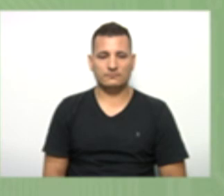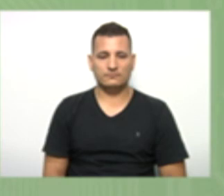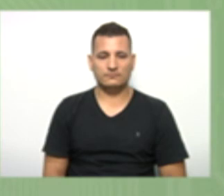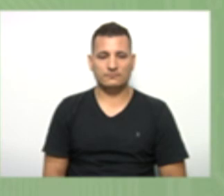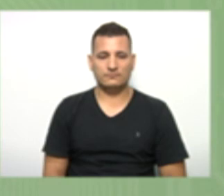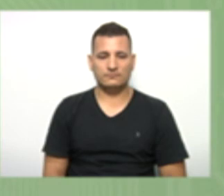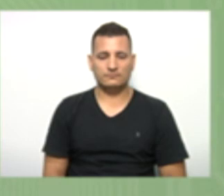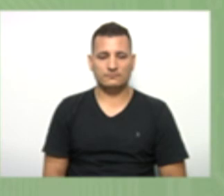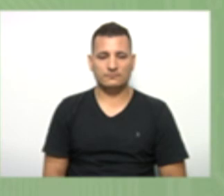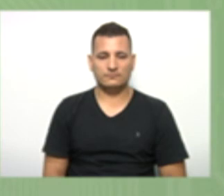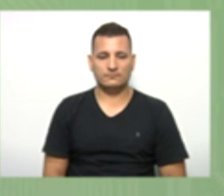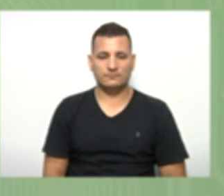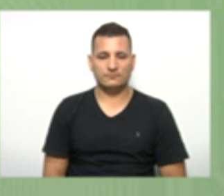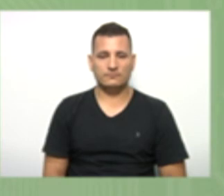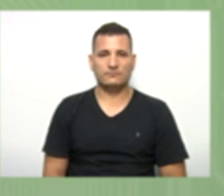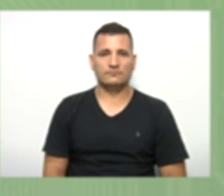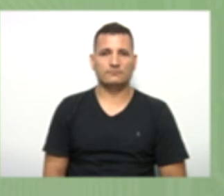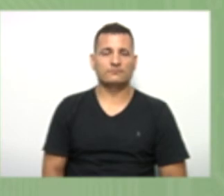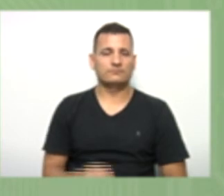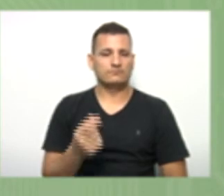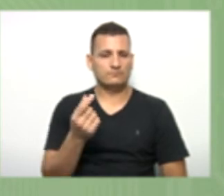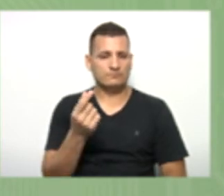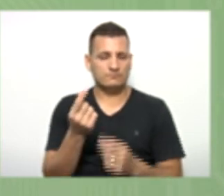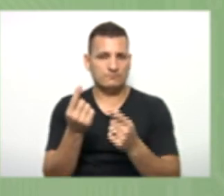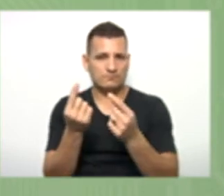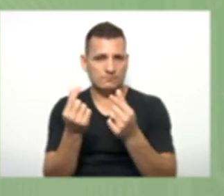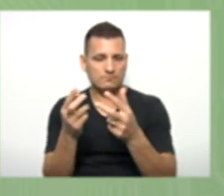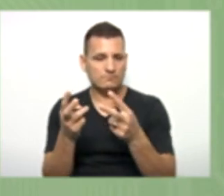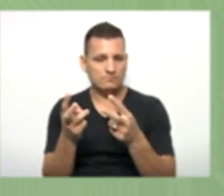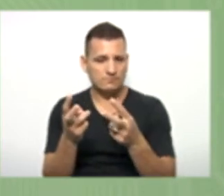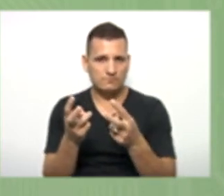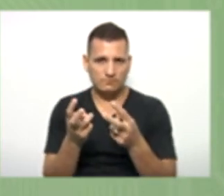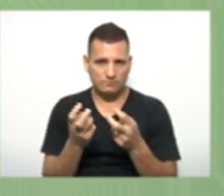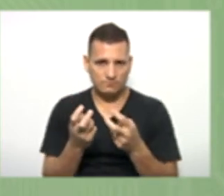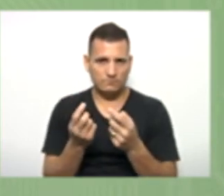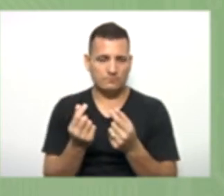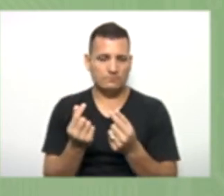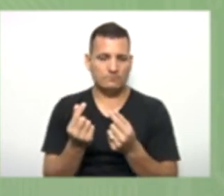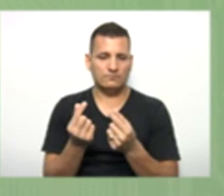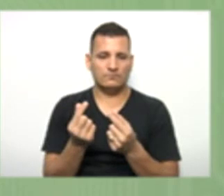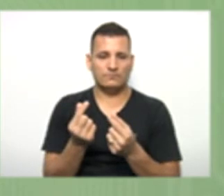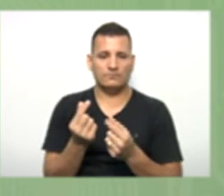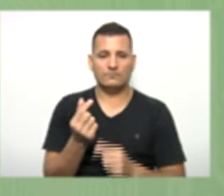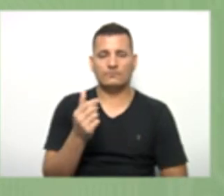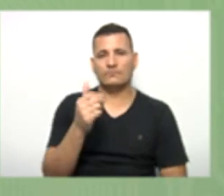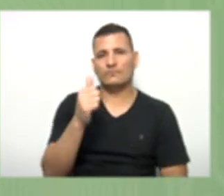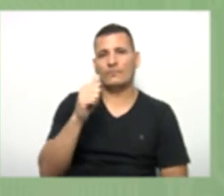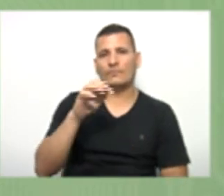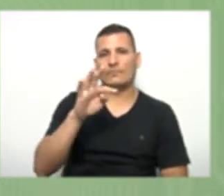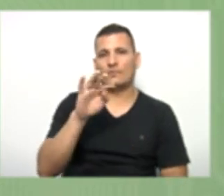Que o lucro dos atos não